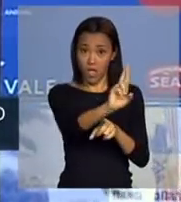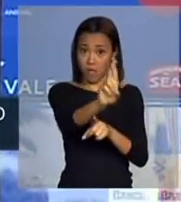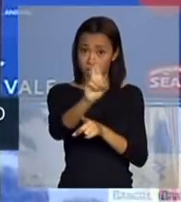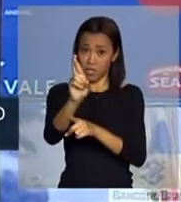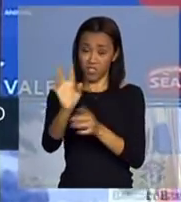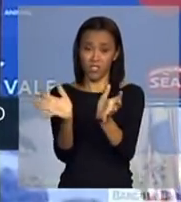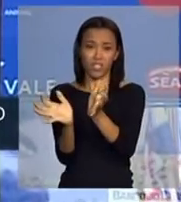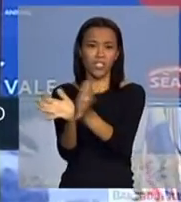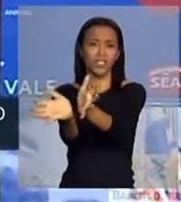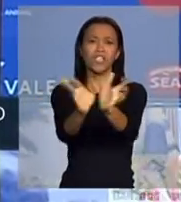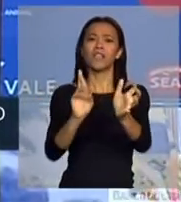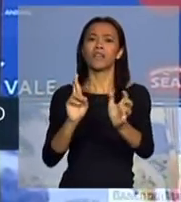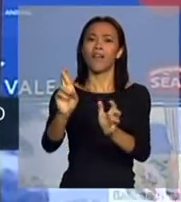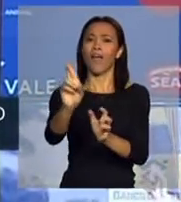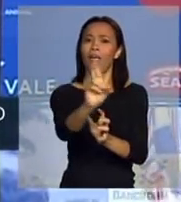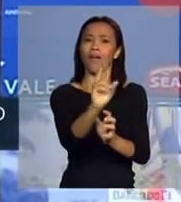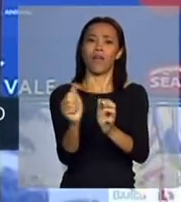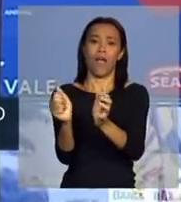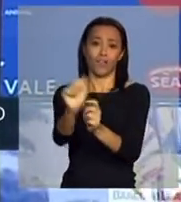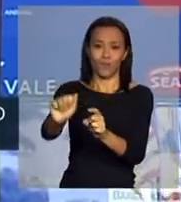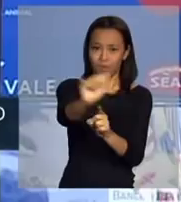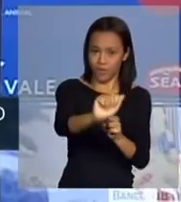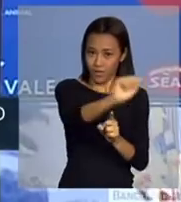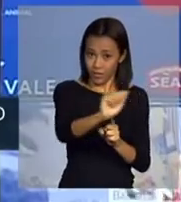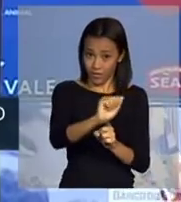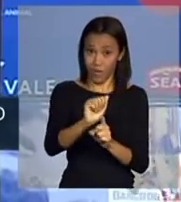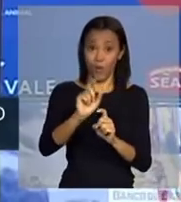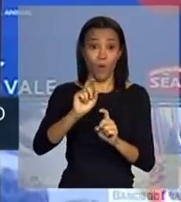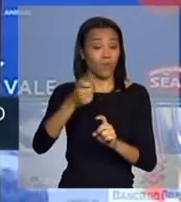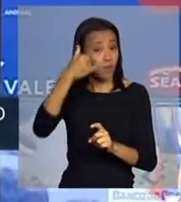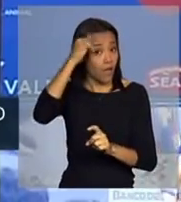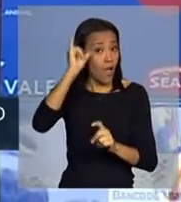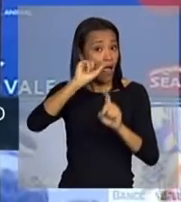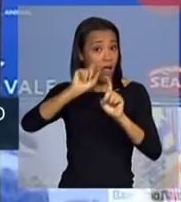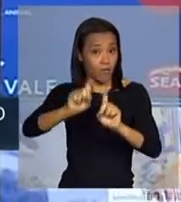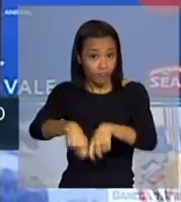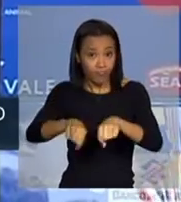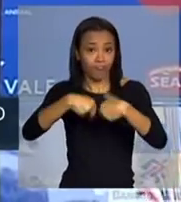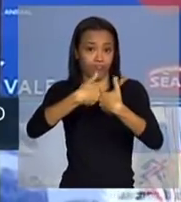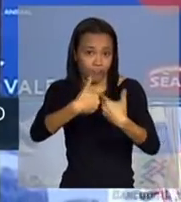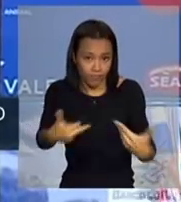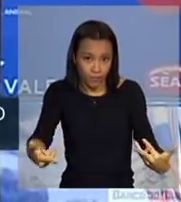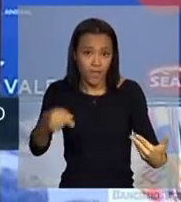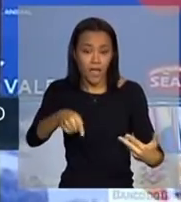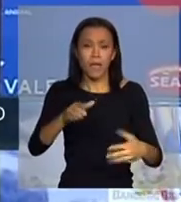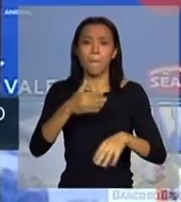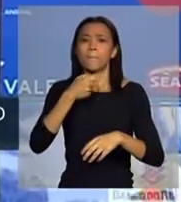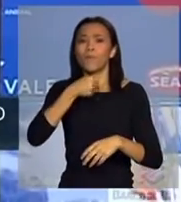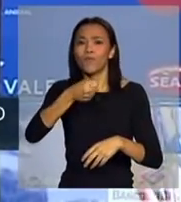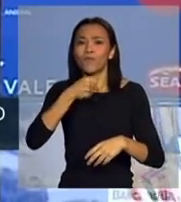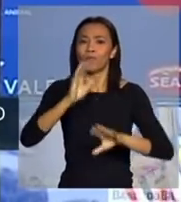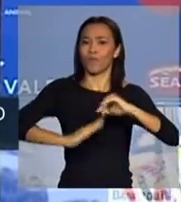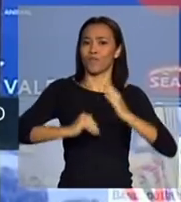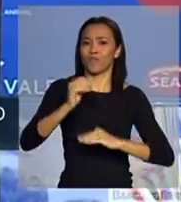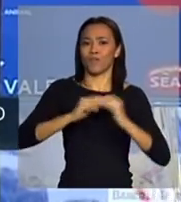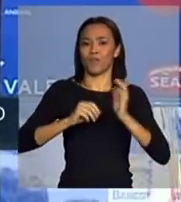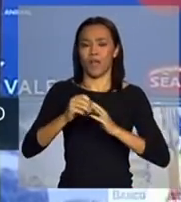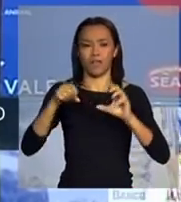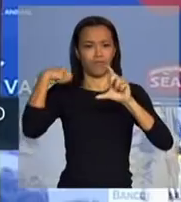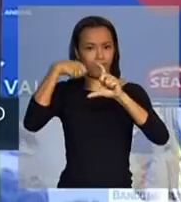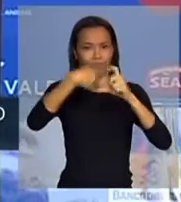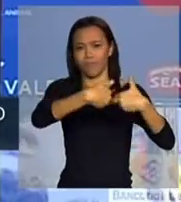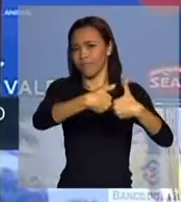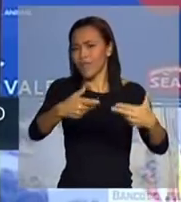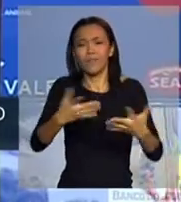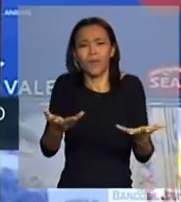entidades representativas da agropecuária brasileira, aos profissionais de imprensa aqui presentes e, por fim, agradecemos